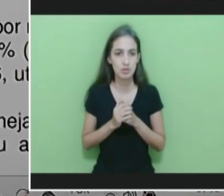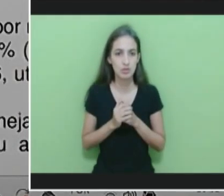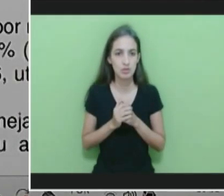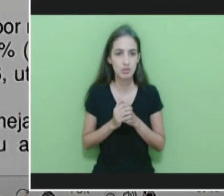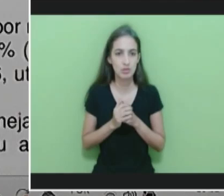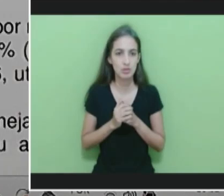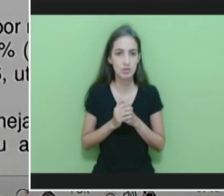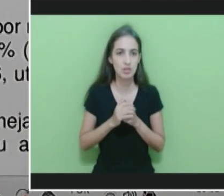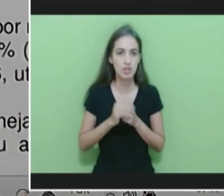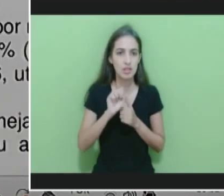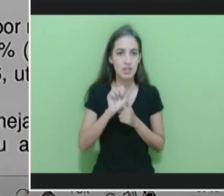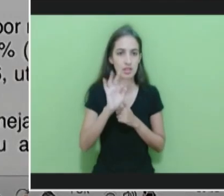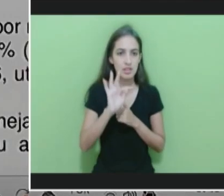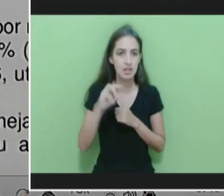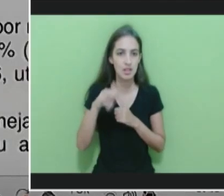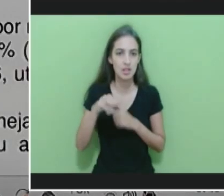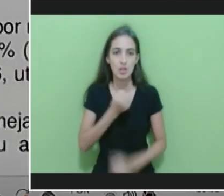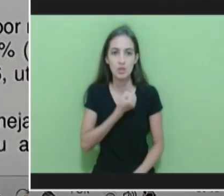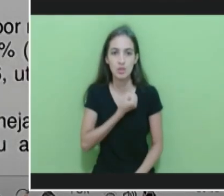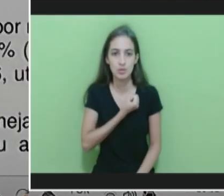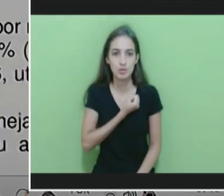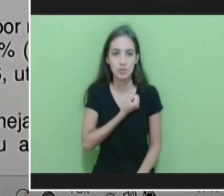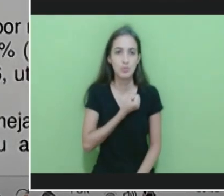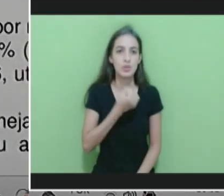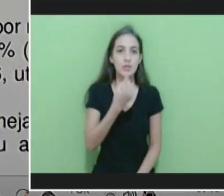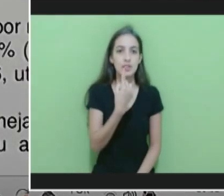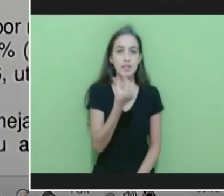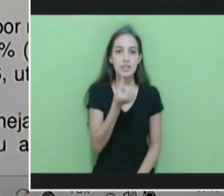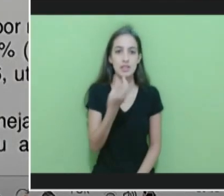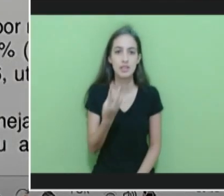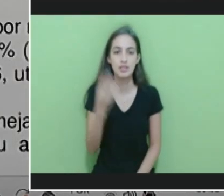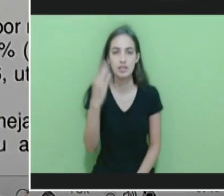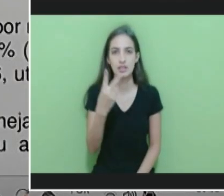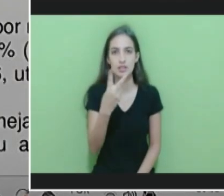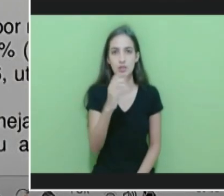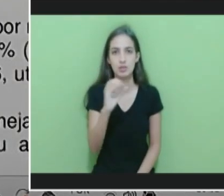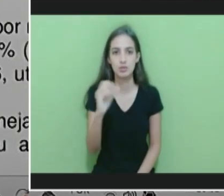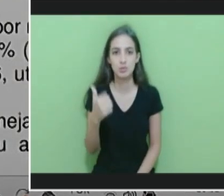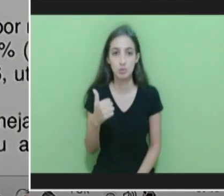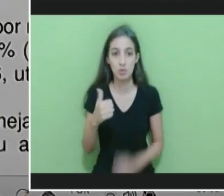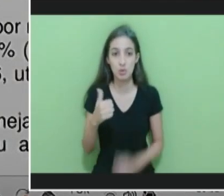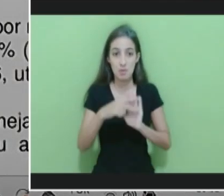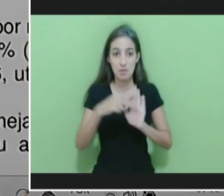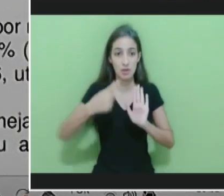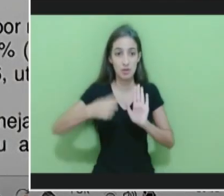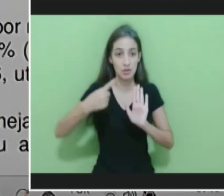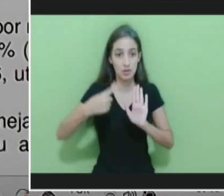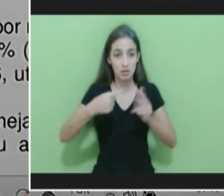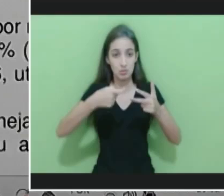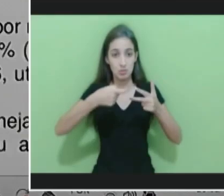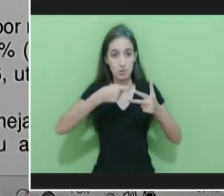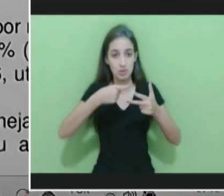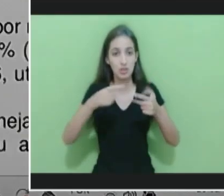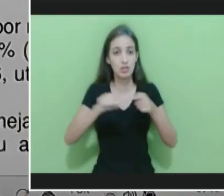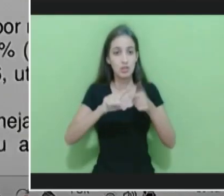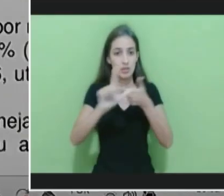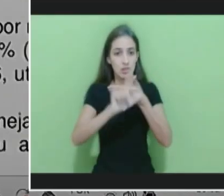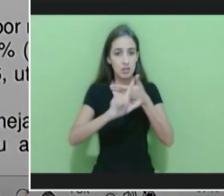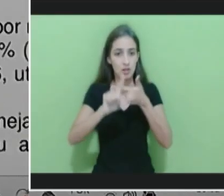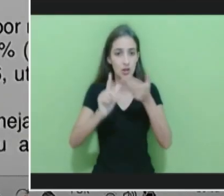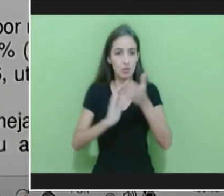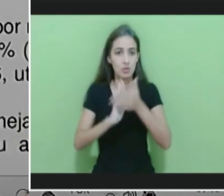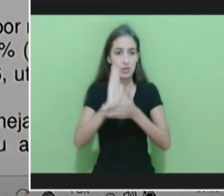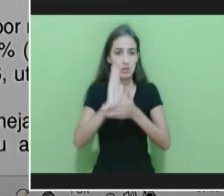número 163 de 2001. Parágrafo 1º. Os poderes executivo e legislativo ficam autorizados, por meio de